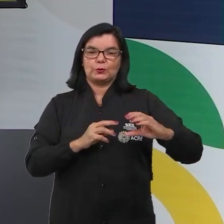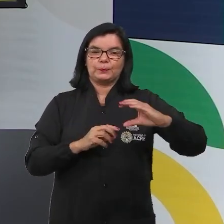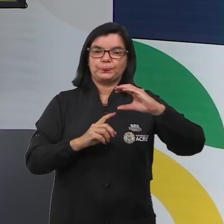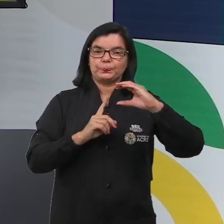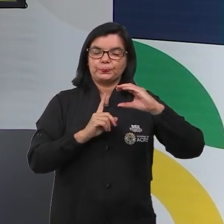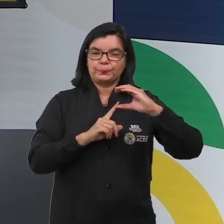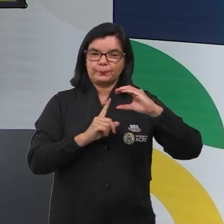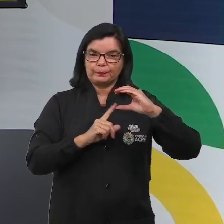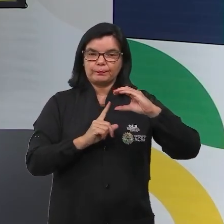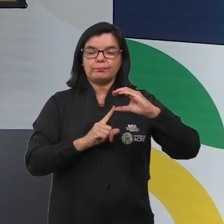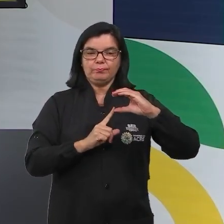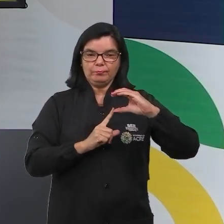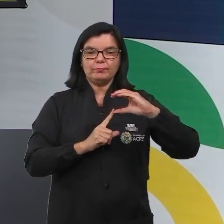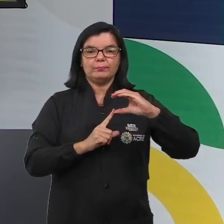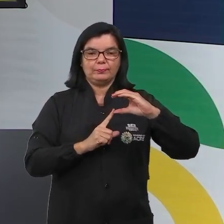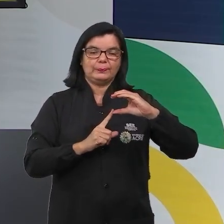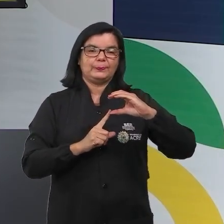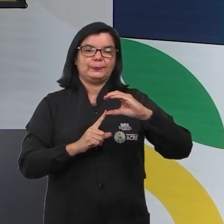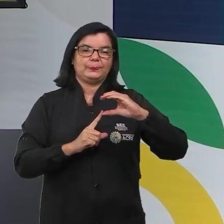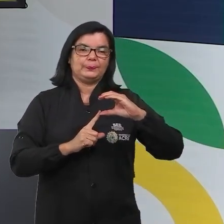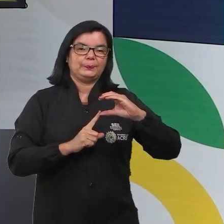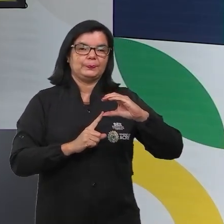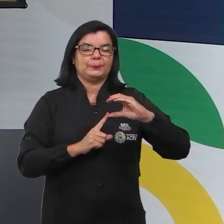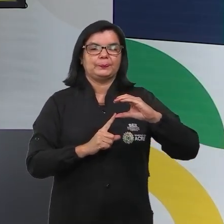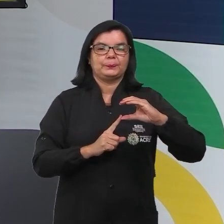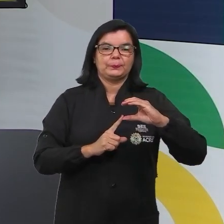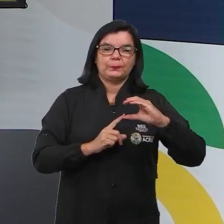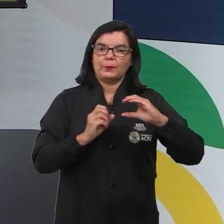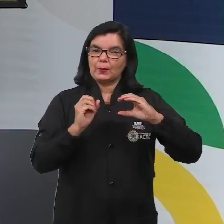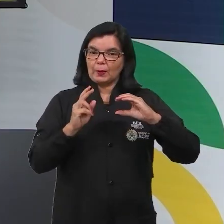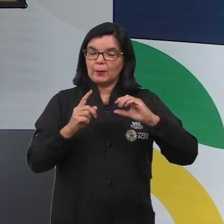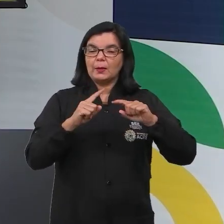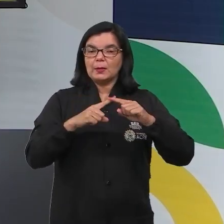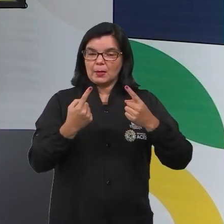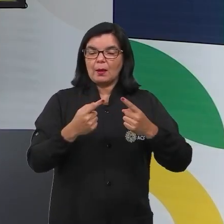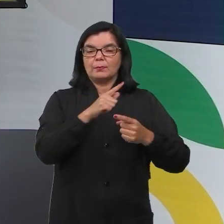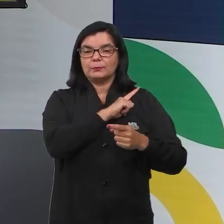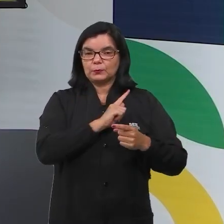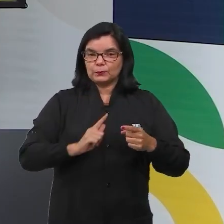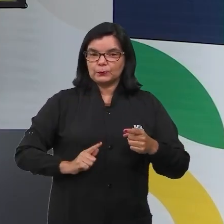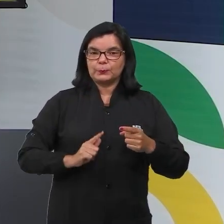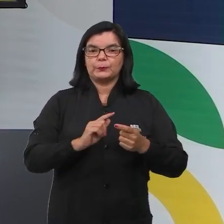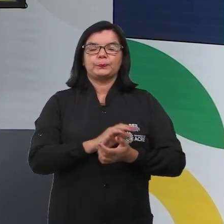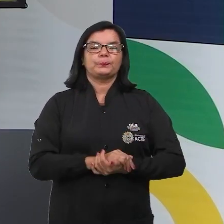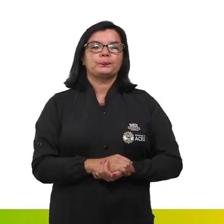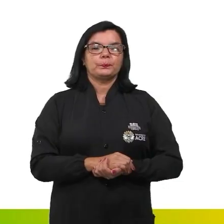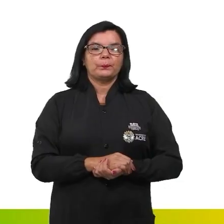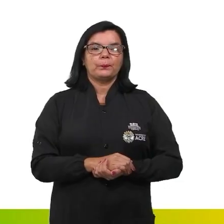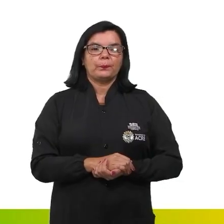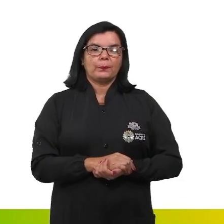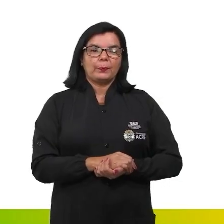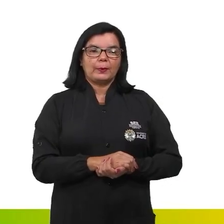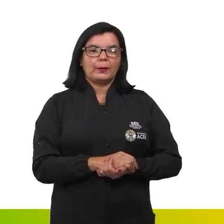A nomenclatura correta é essa, República Presidencialista, porque é a forma de governo, tá? Vamos lá.